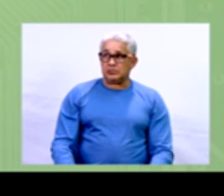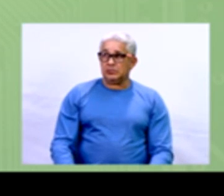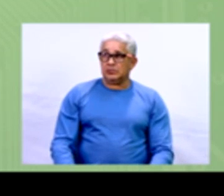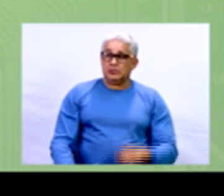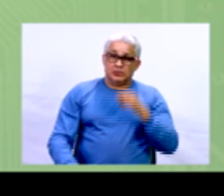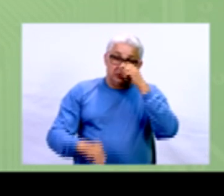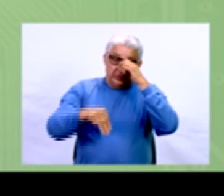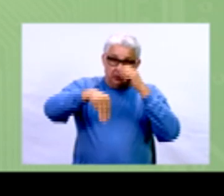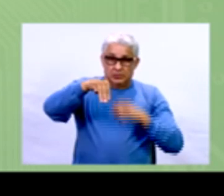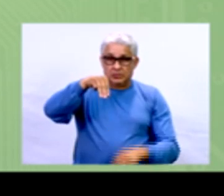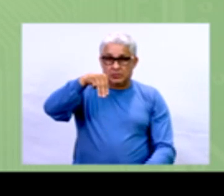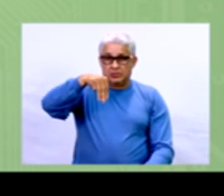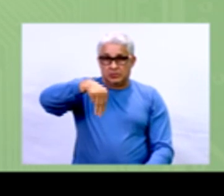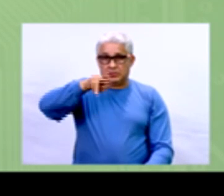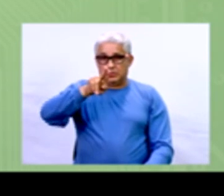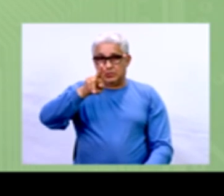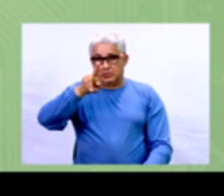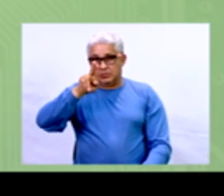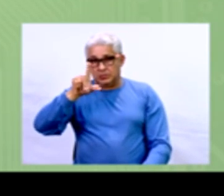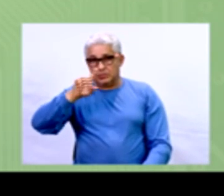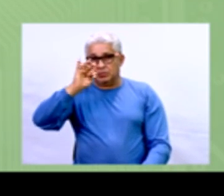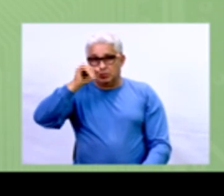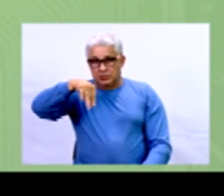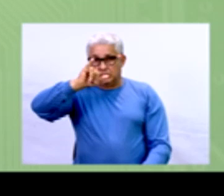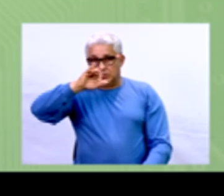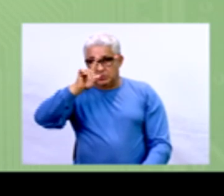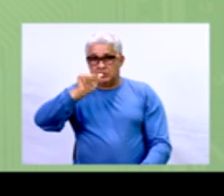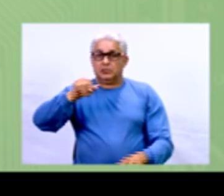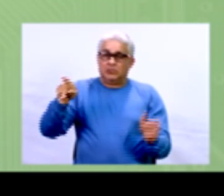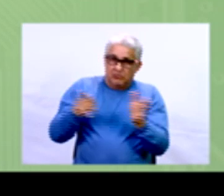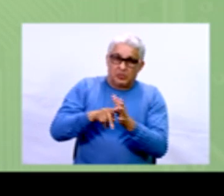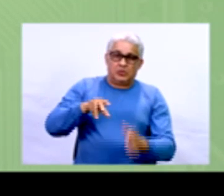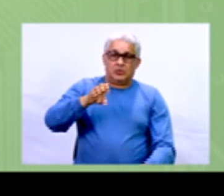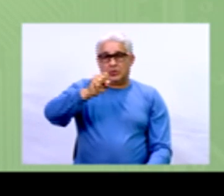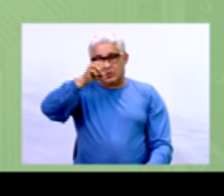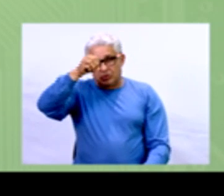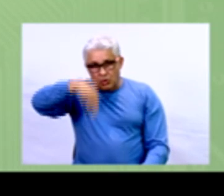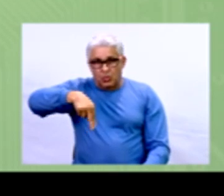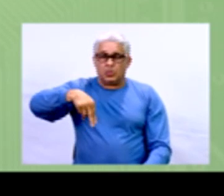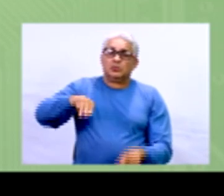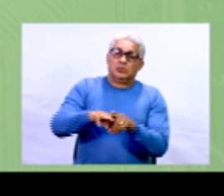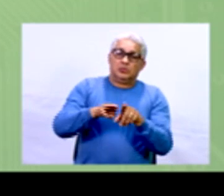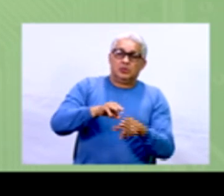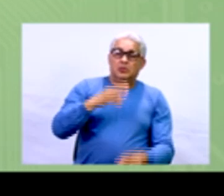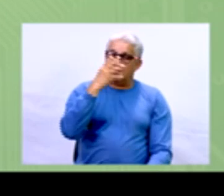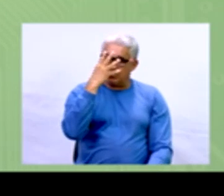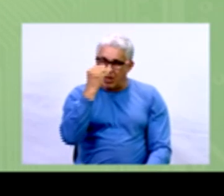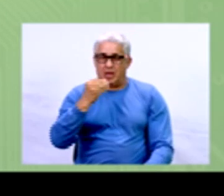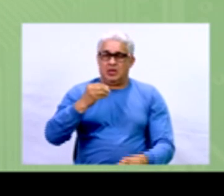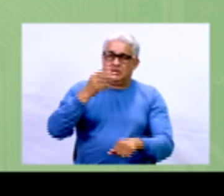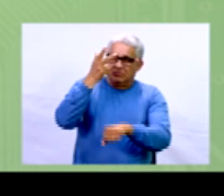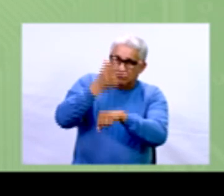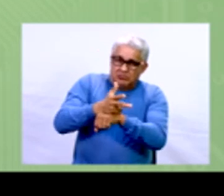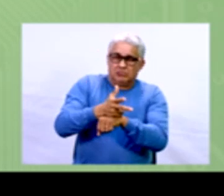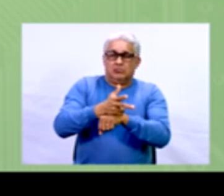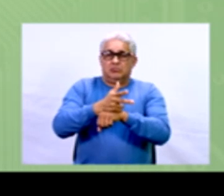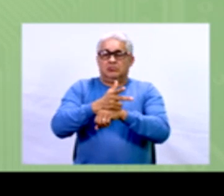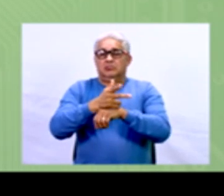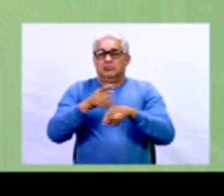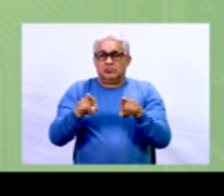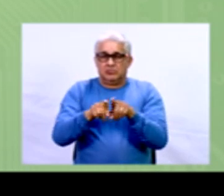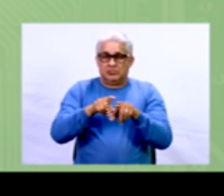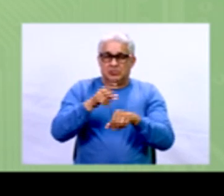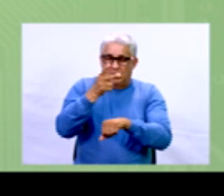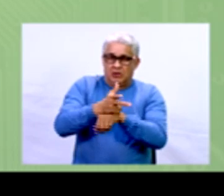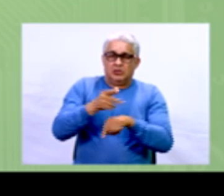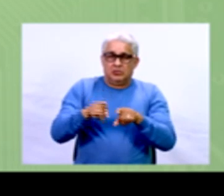disciplina multimídia para som, imagem, animação e vídeo, os softwares